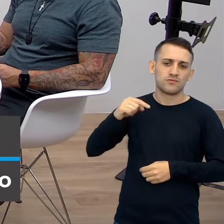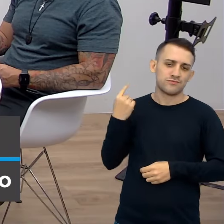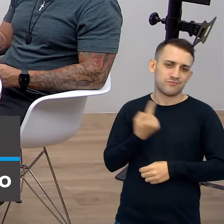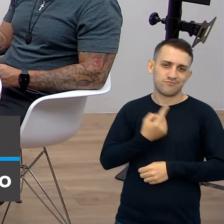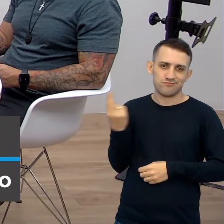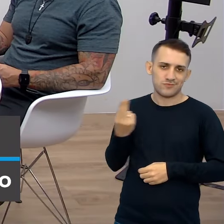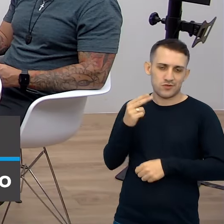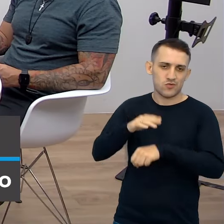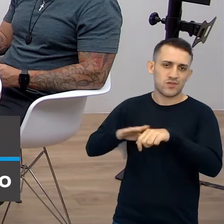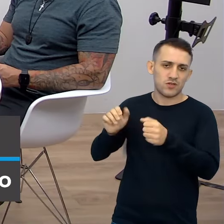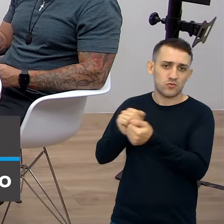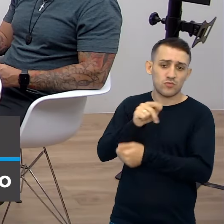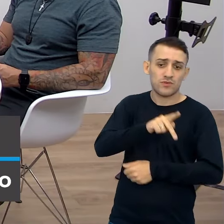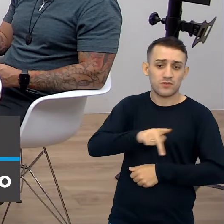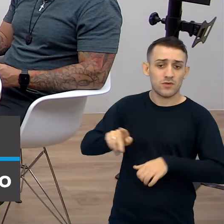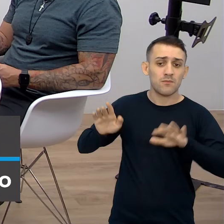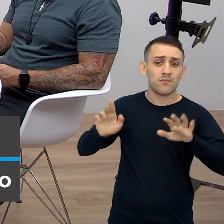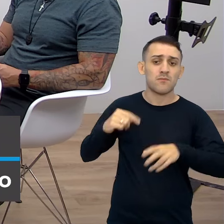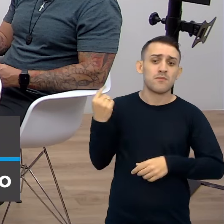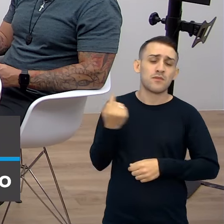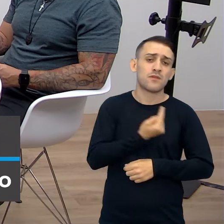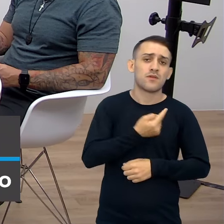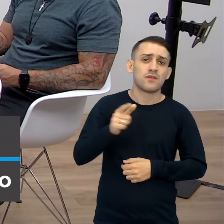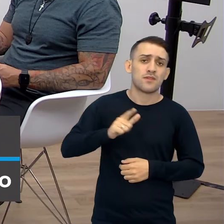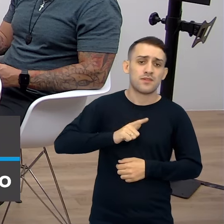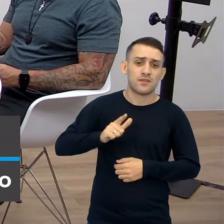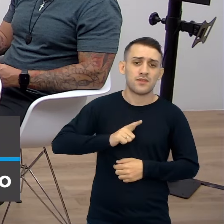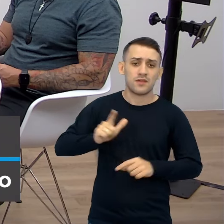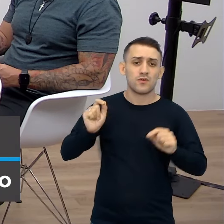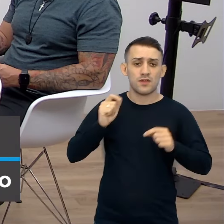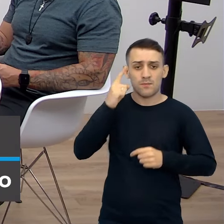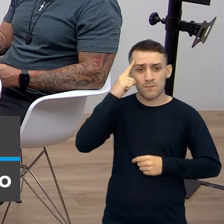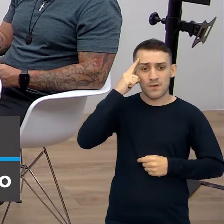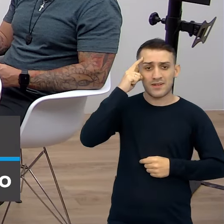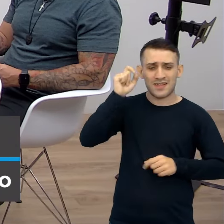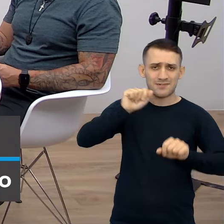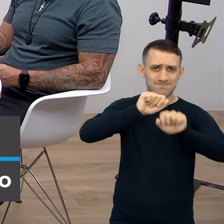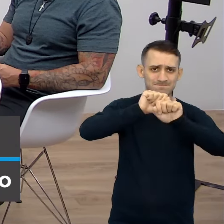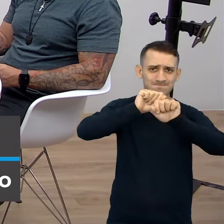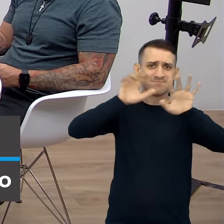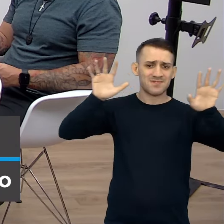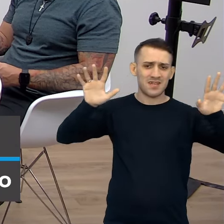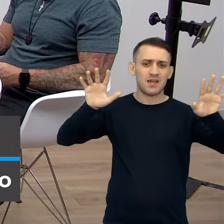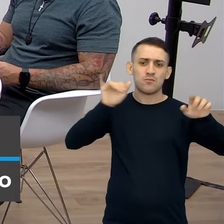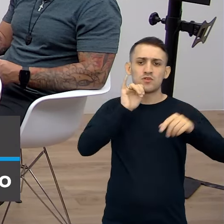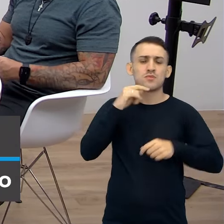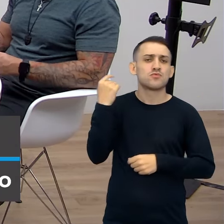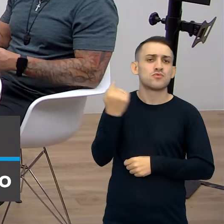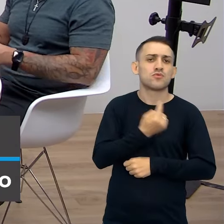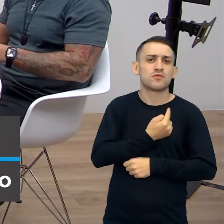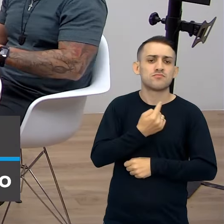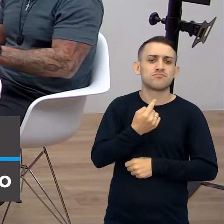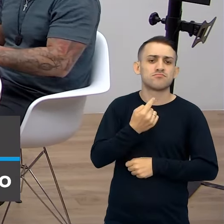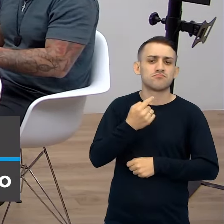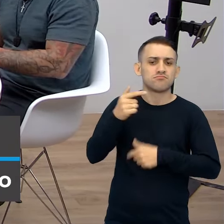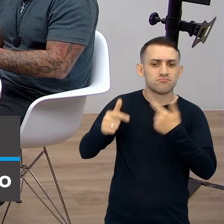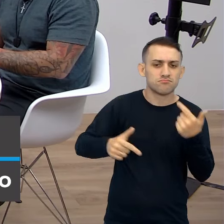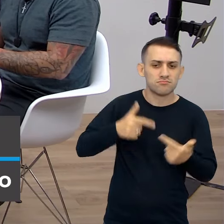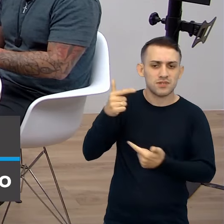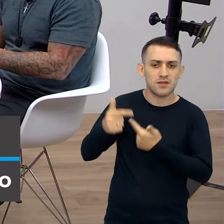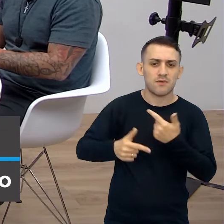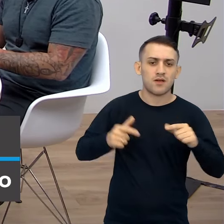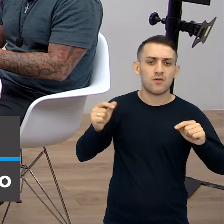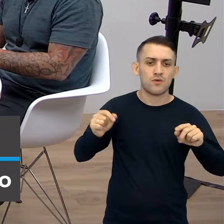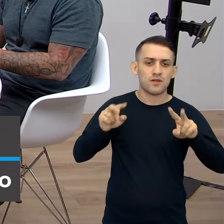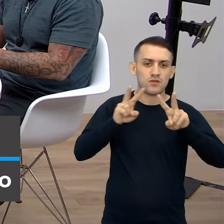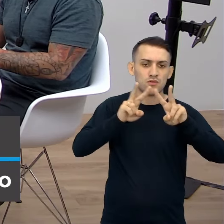o professor, mas a gente tem uma ideia muito clara de que quando a gente trabalha dizendo exatamente isso, Rosa, quando eu